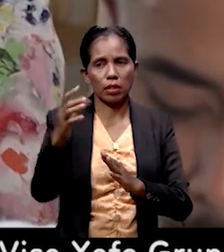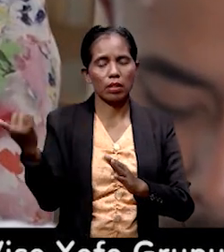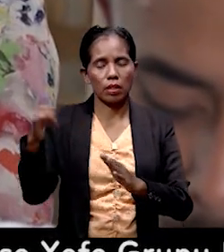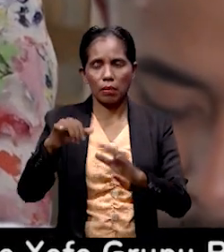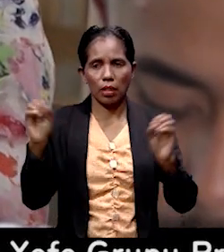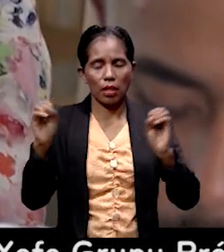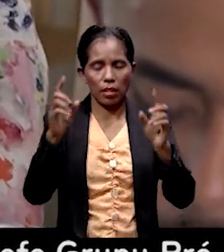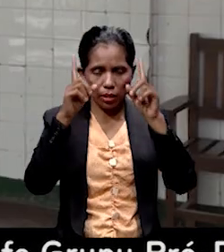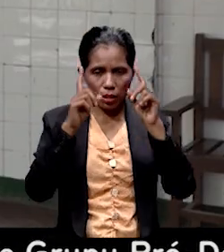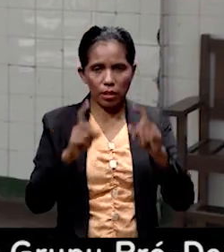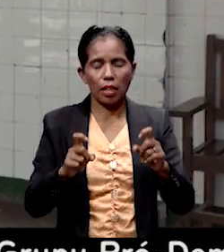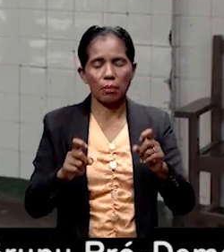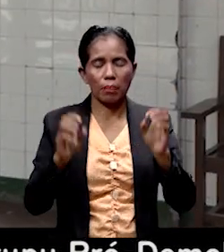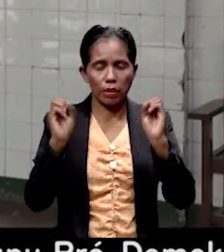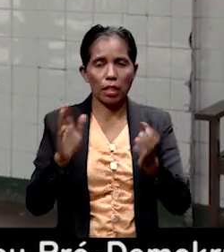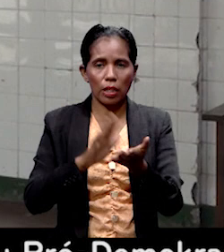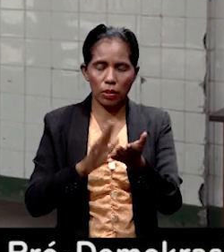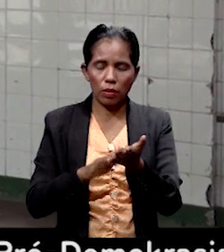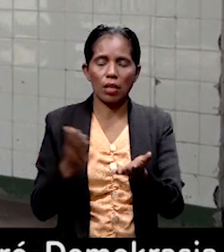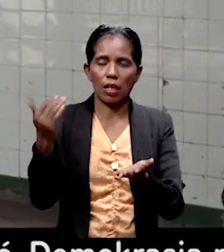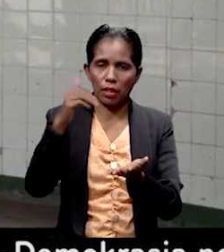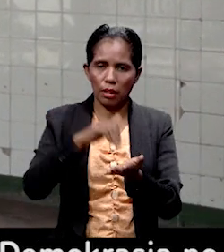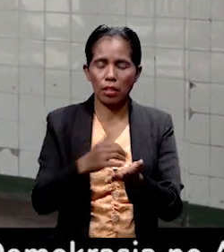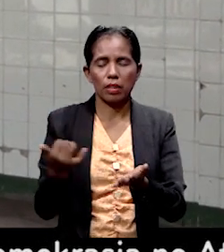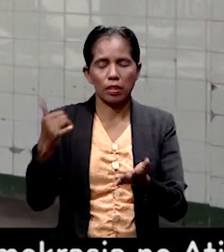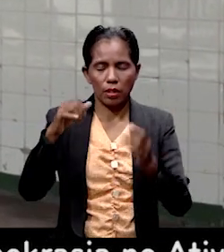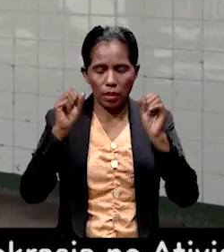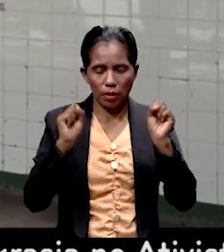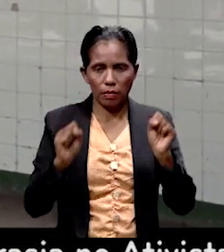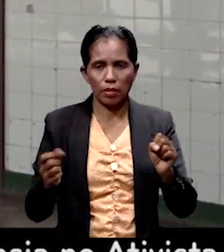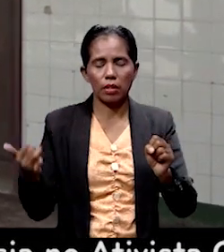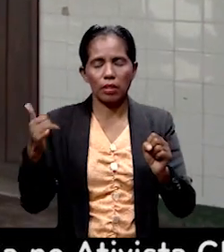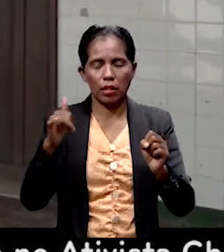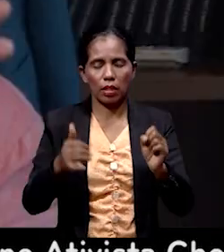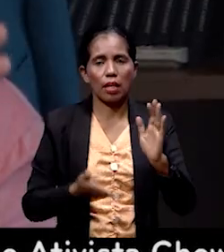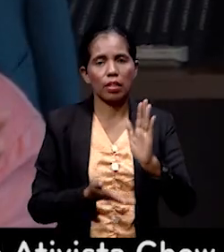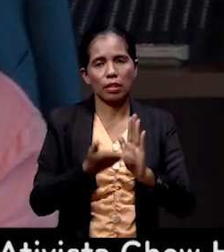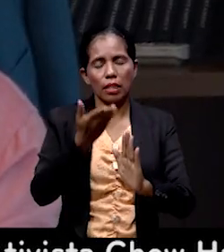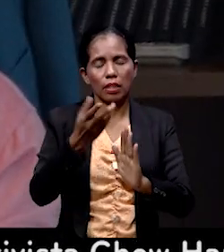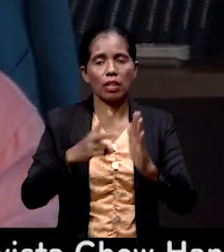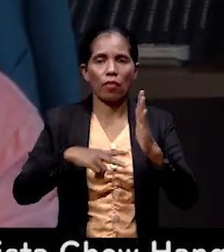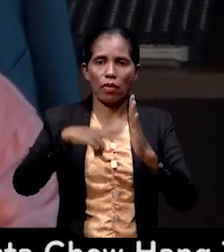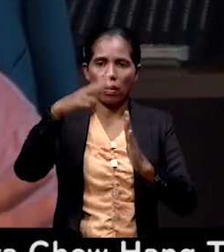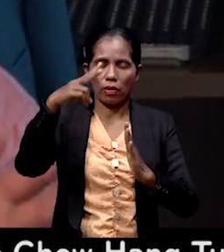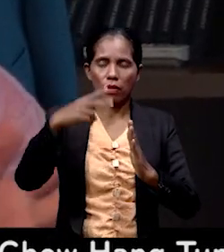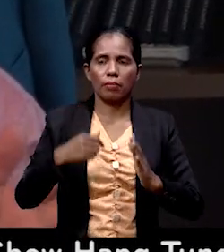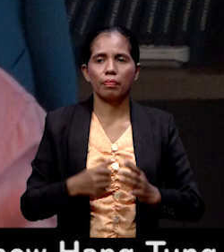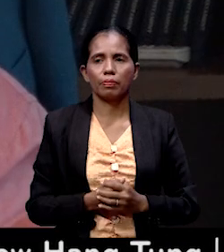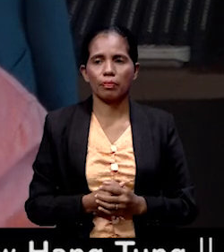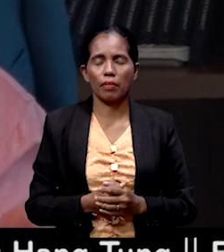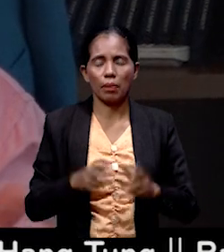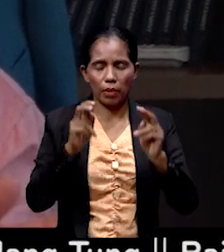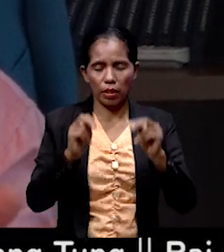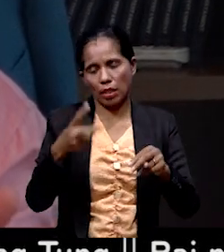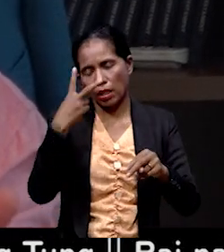exame precisa tuir aula recuperação, non é sira bele completa sirene valor. Precisa harefan ni horário o insa